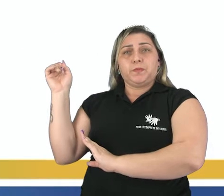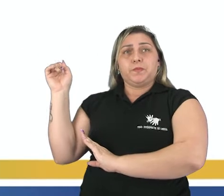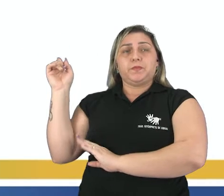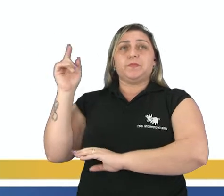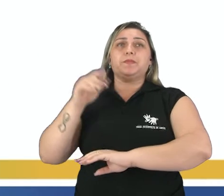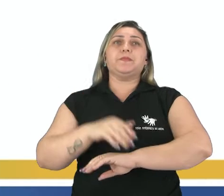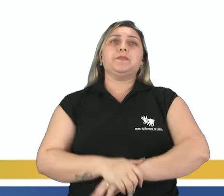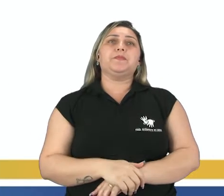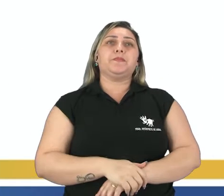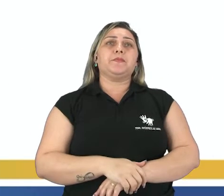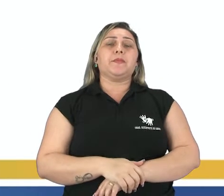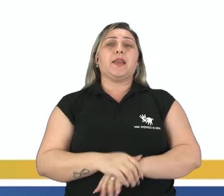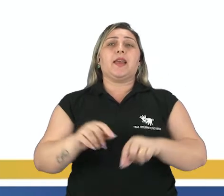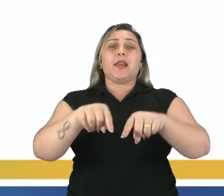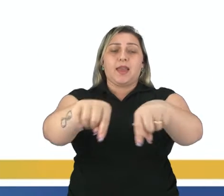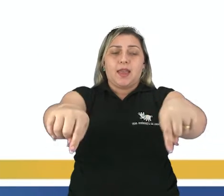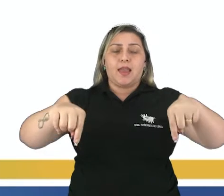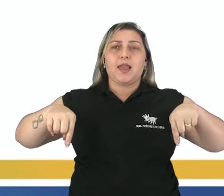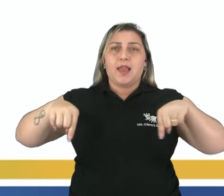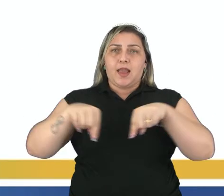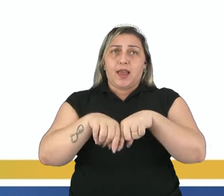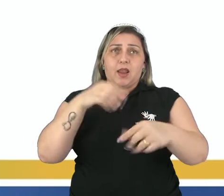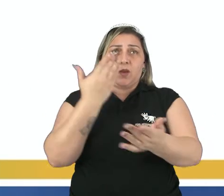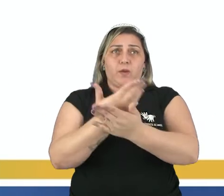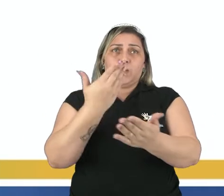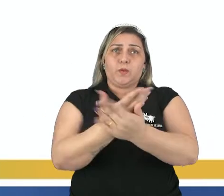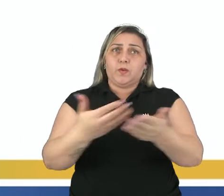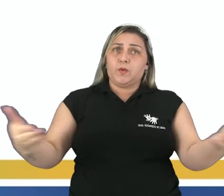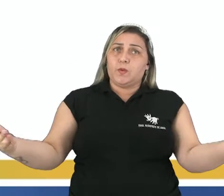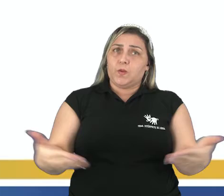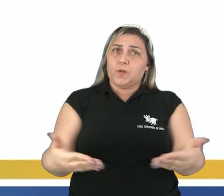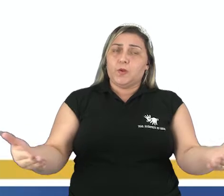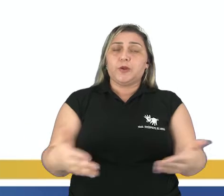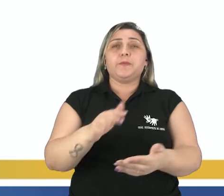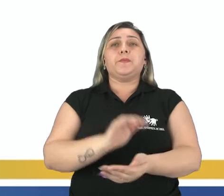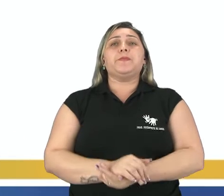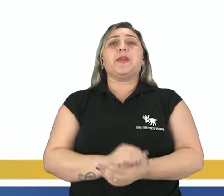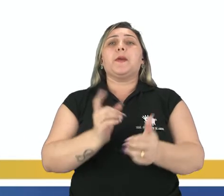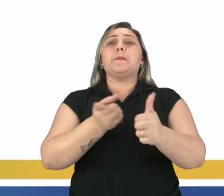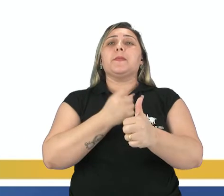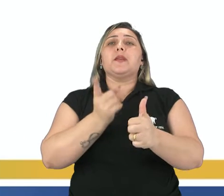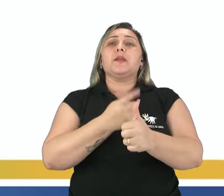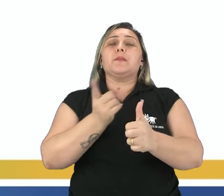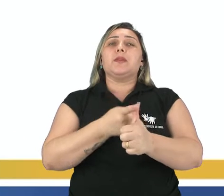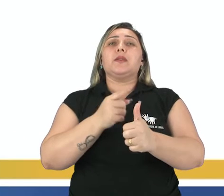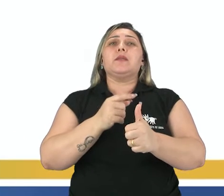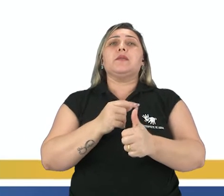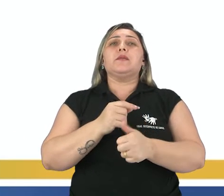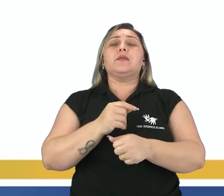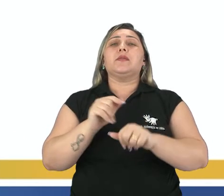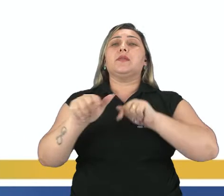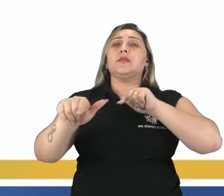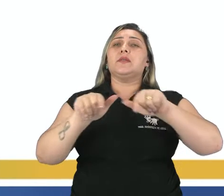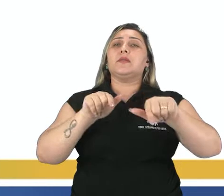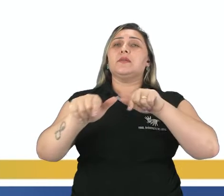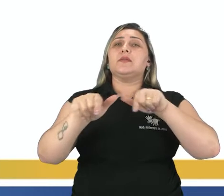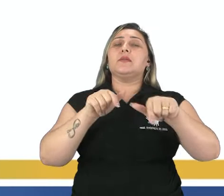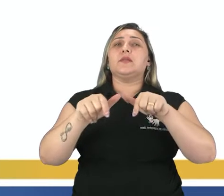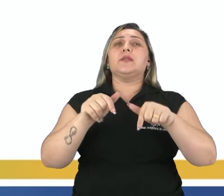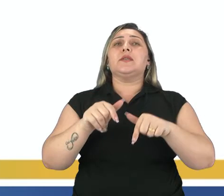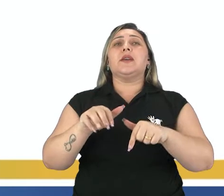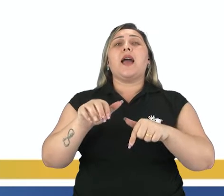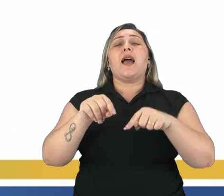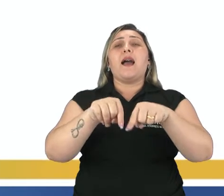fórmulas da esfera, que é o estudo de hoje. Primeiro nós vamos trabalhar sobre a área